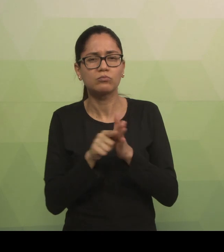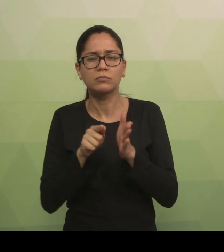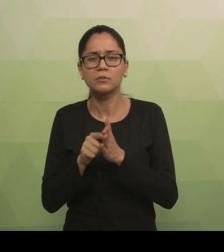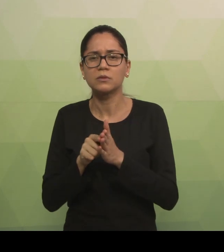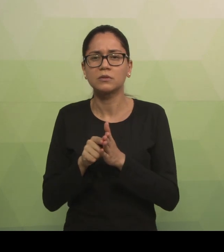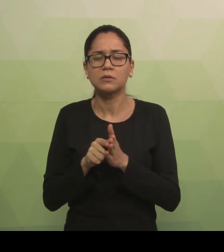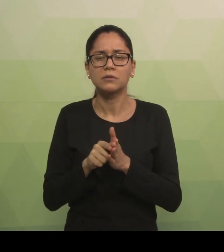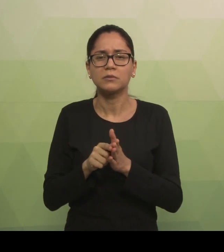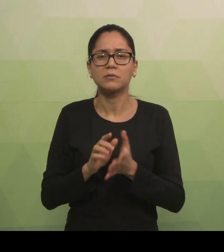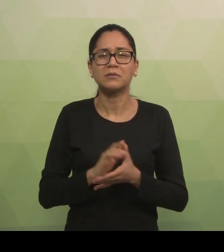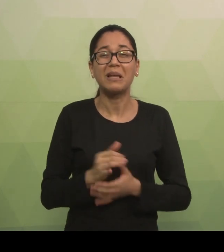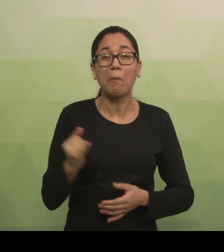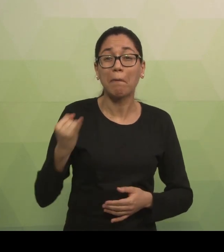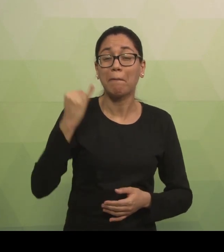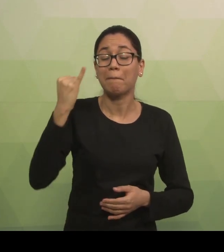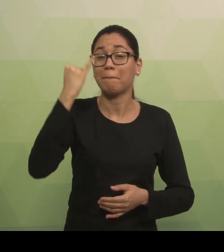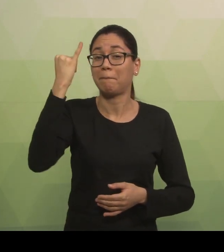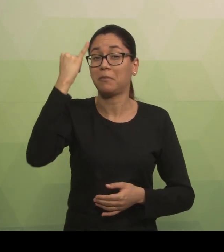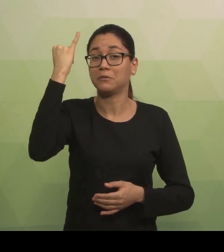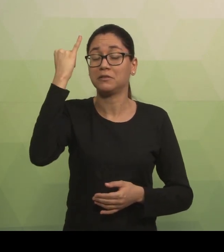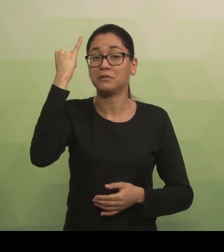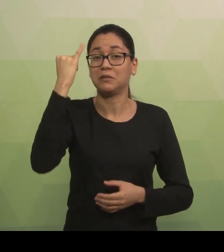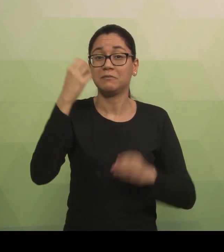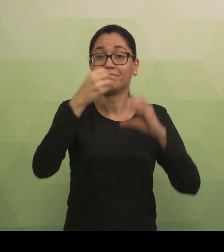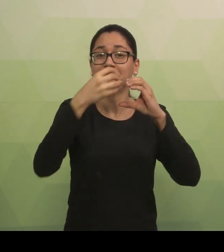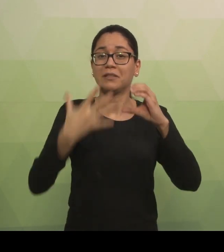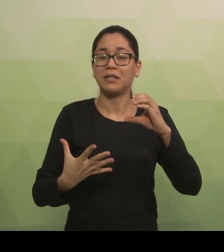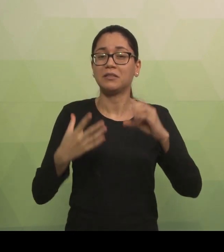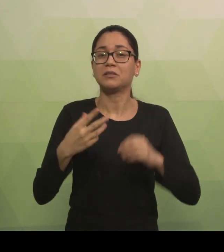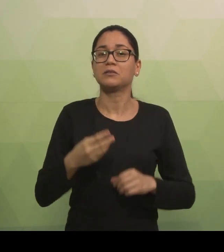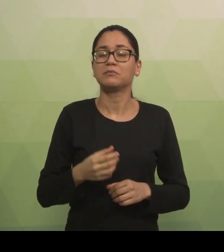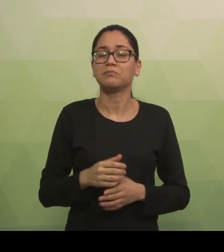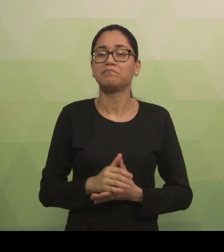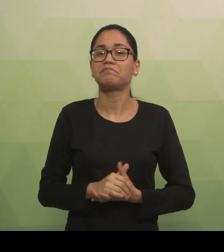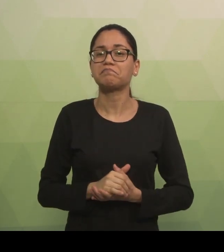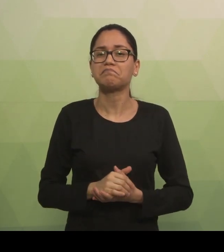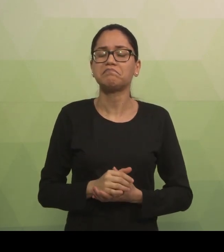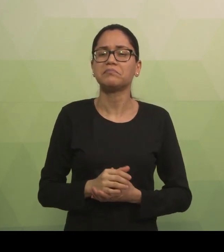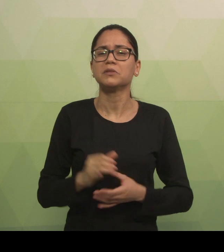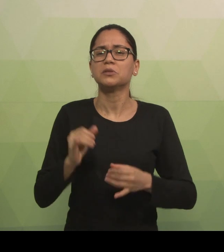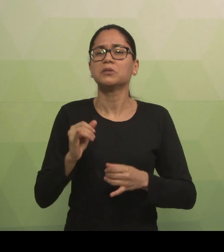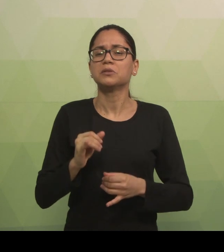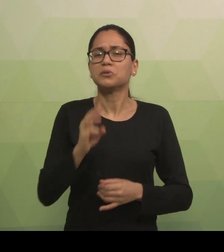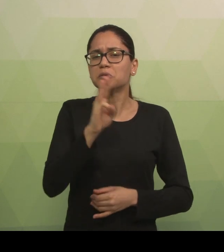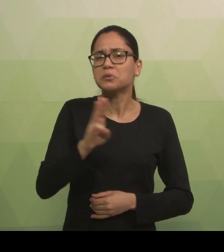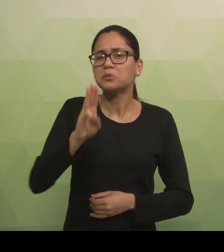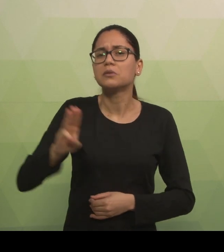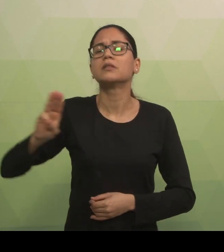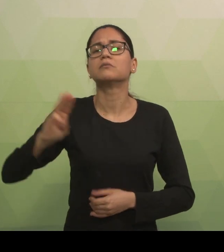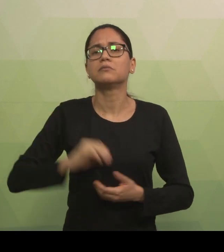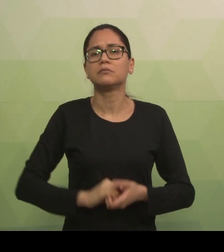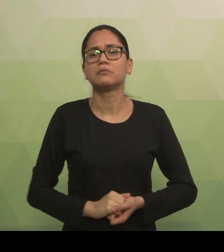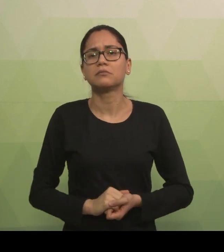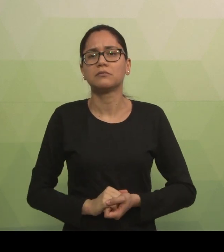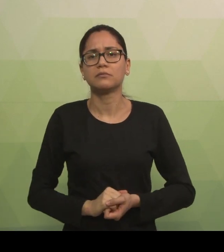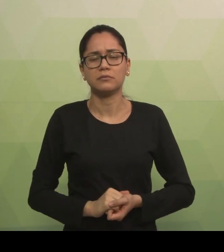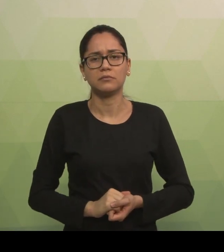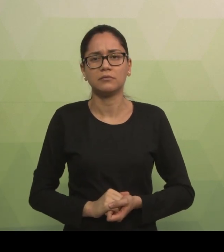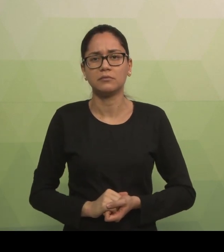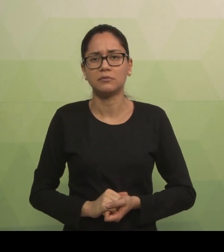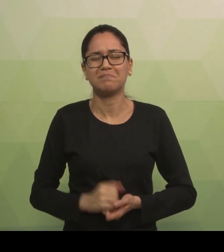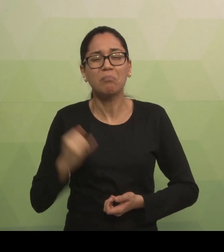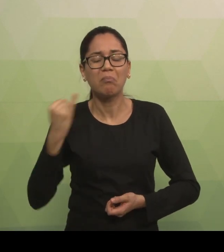site. O briefing é um elemento fundamental no planejamento, seja ela marketing, de propaganda, de